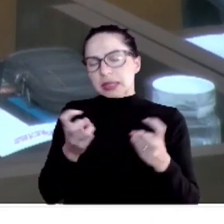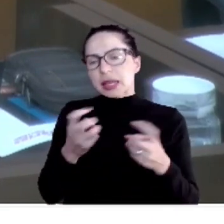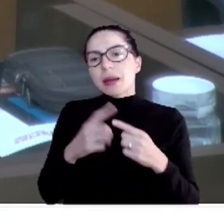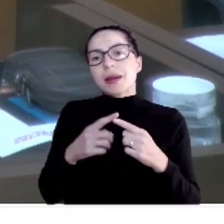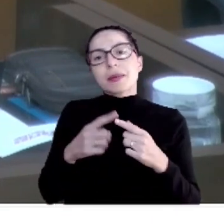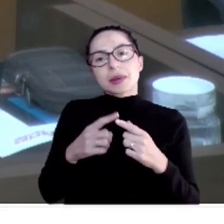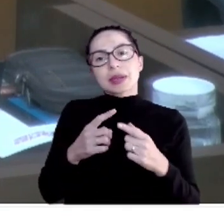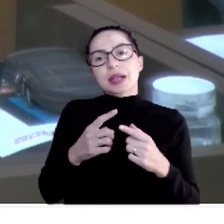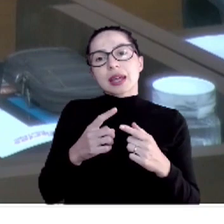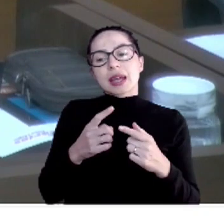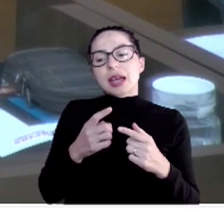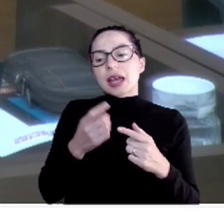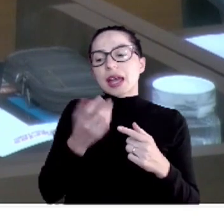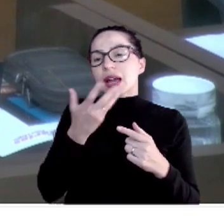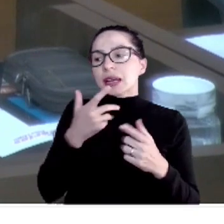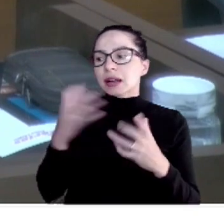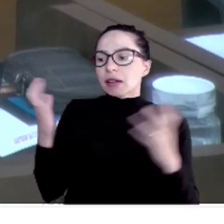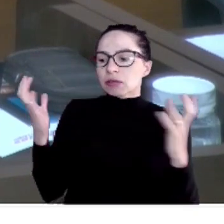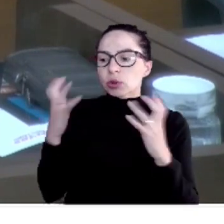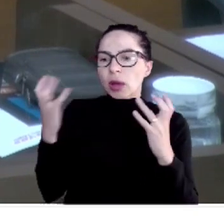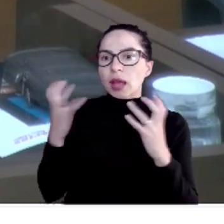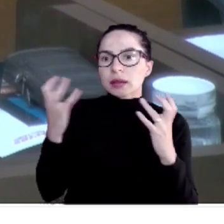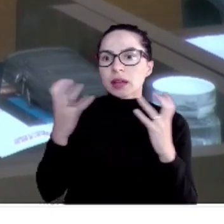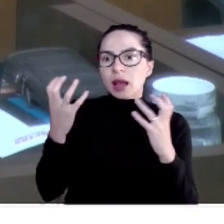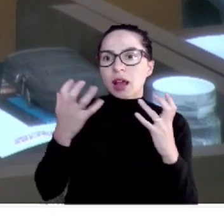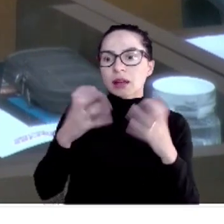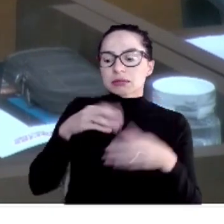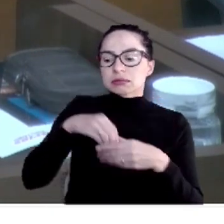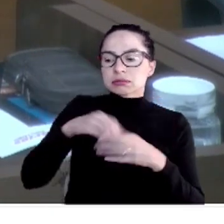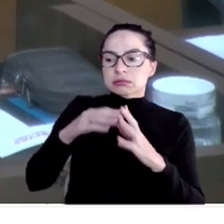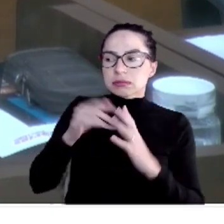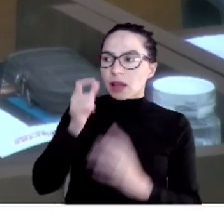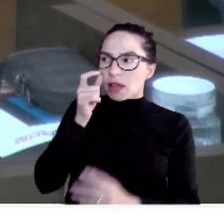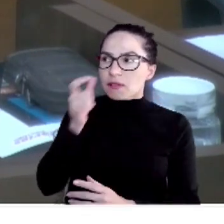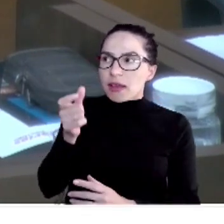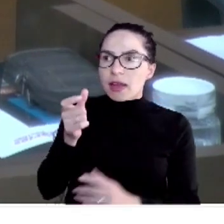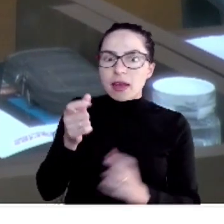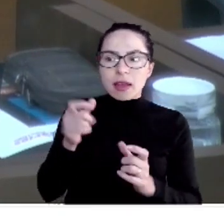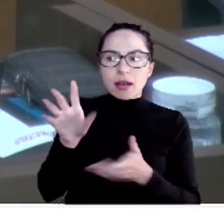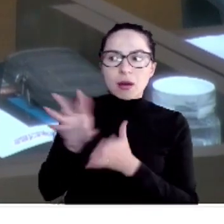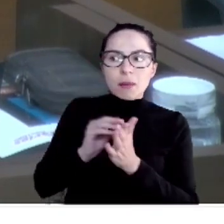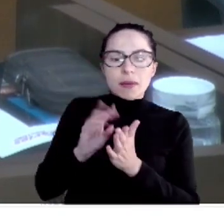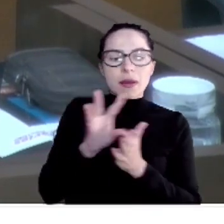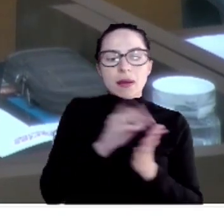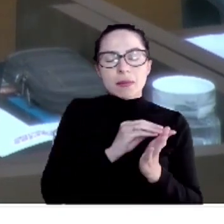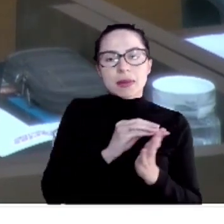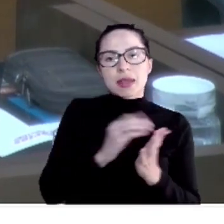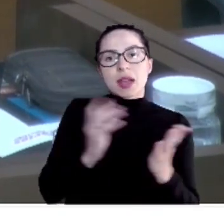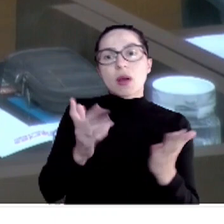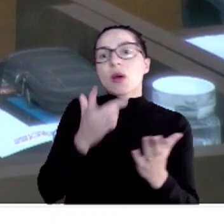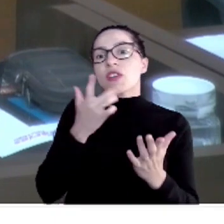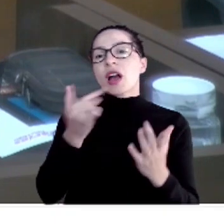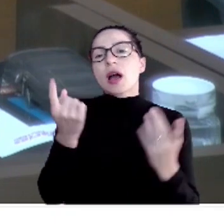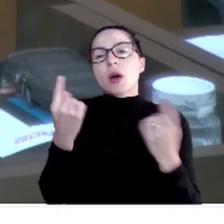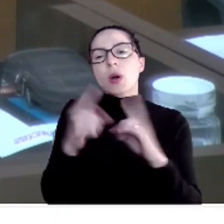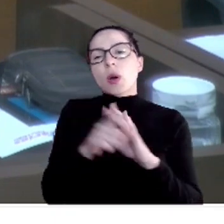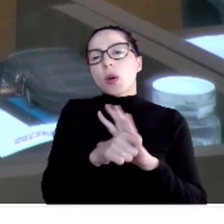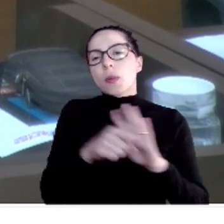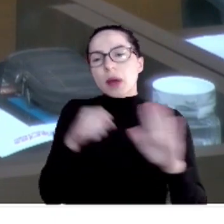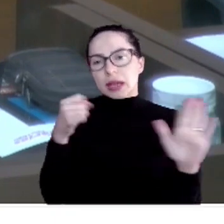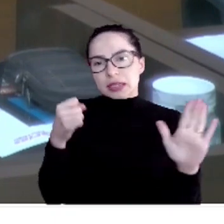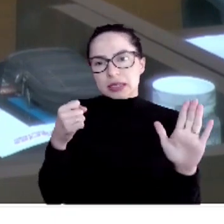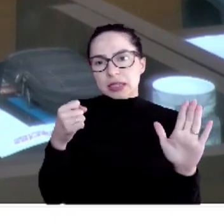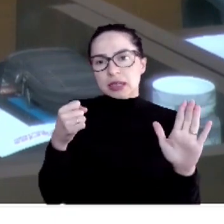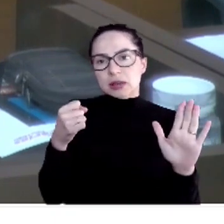vive, né? Criança vê, criança faz. Hoje nós estamos falando de uma agressão de